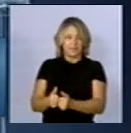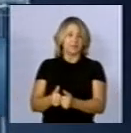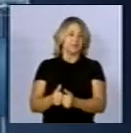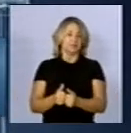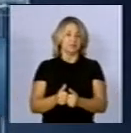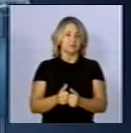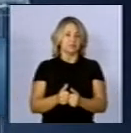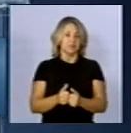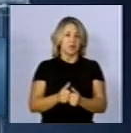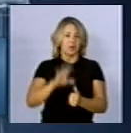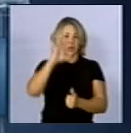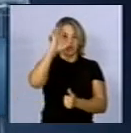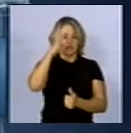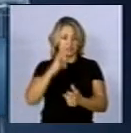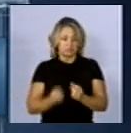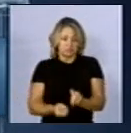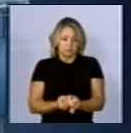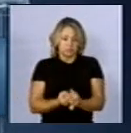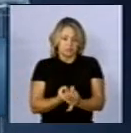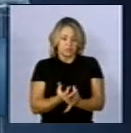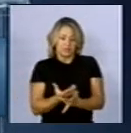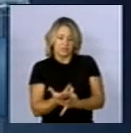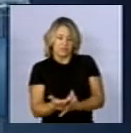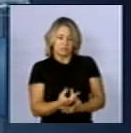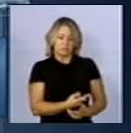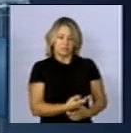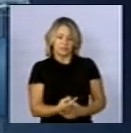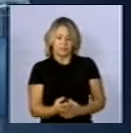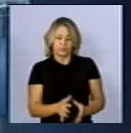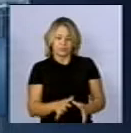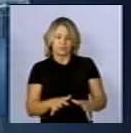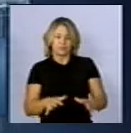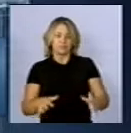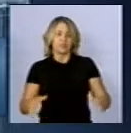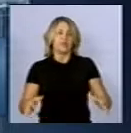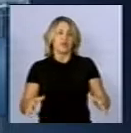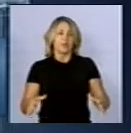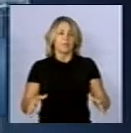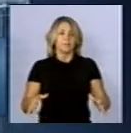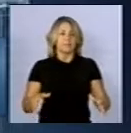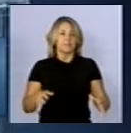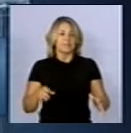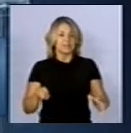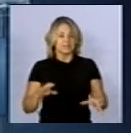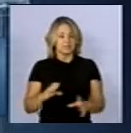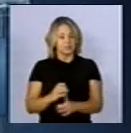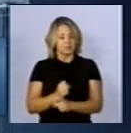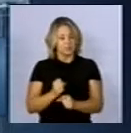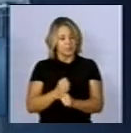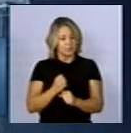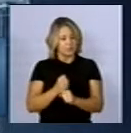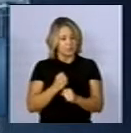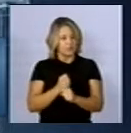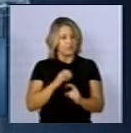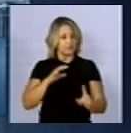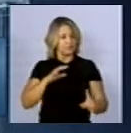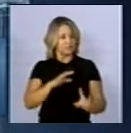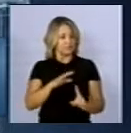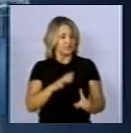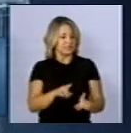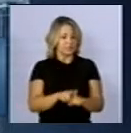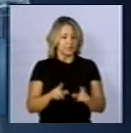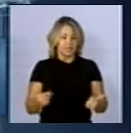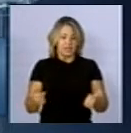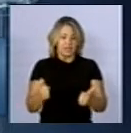Total criado por todos eles num dado ponto já que é o somatório das influências e a distância é praticamente a